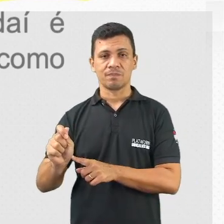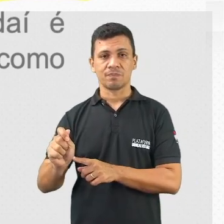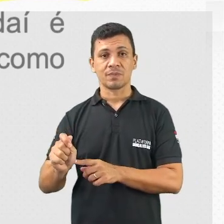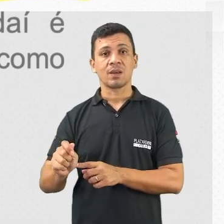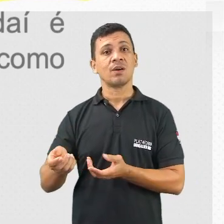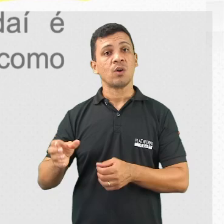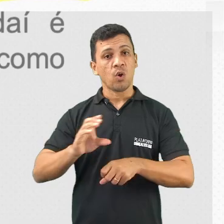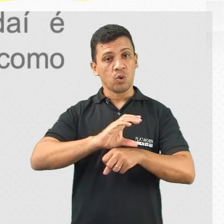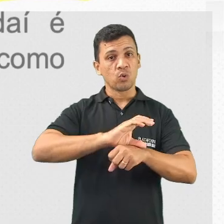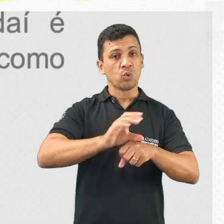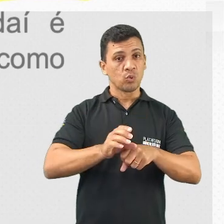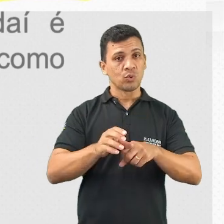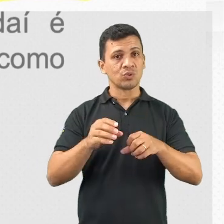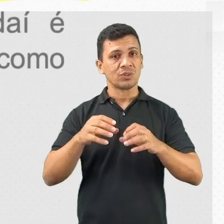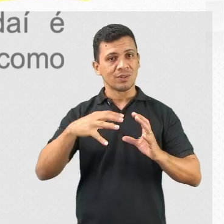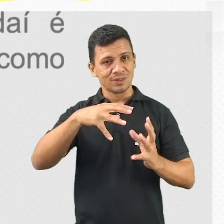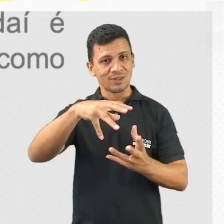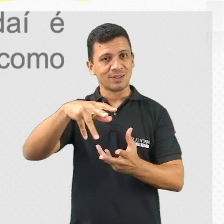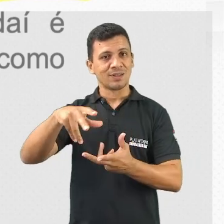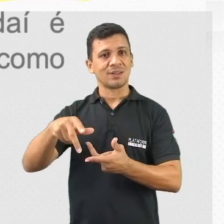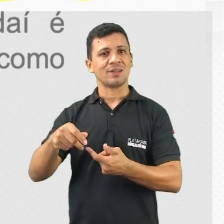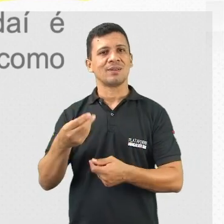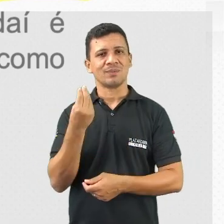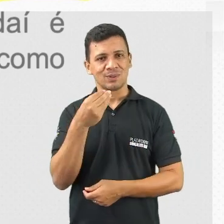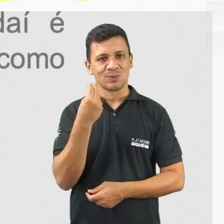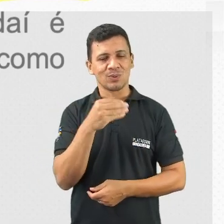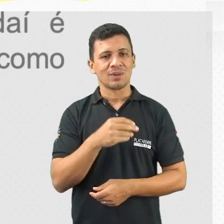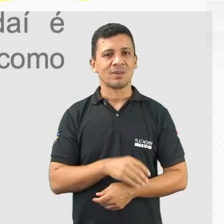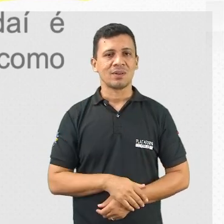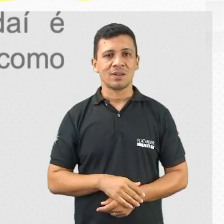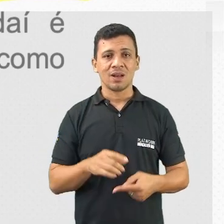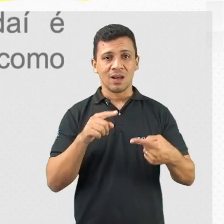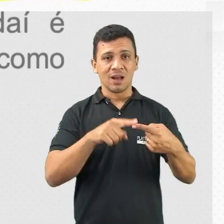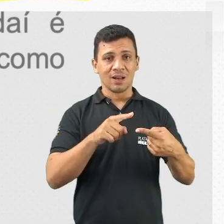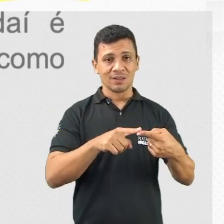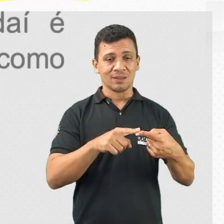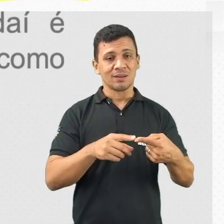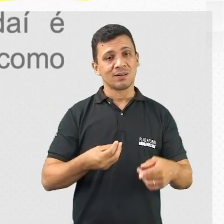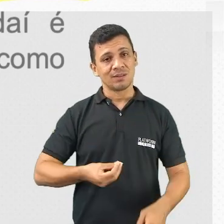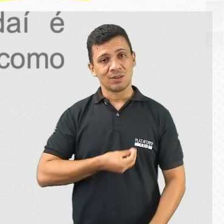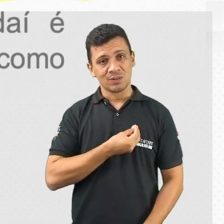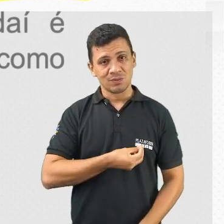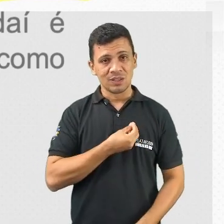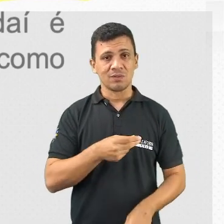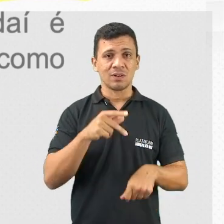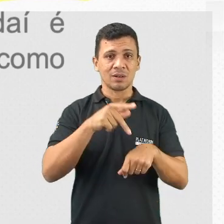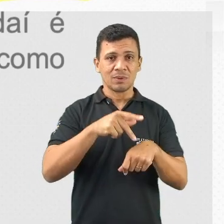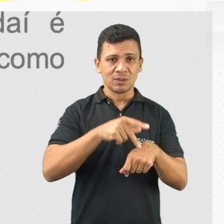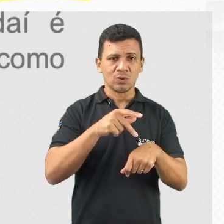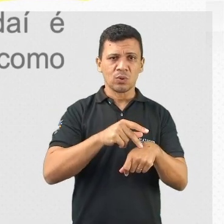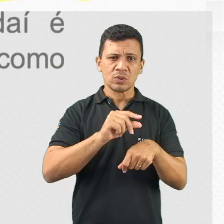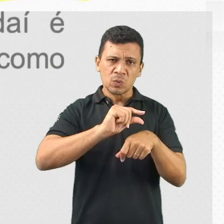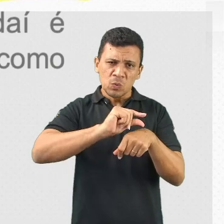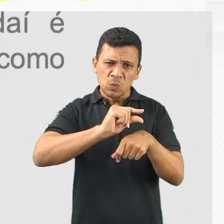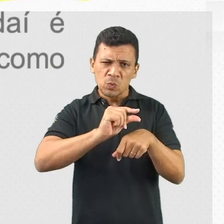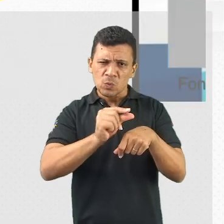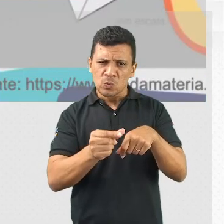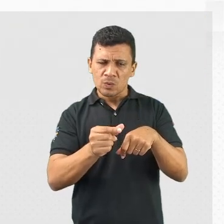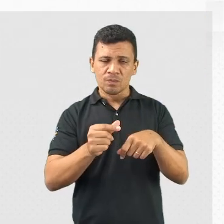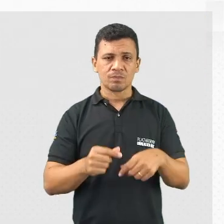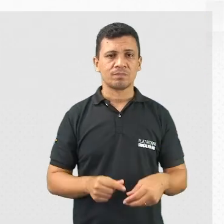Terra. Suave, suave na nave. Na crosta é onde nós estamos inseridos, camada rochosa, camada fina. Vamos para a próxima